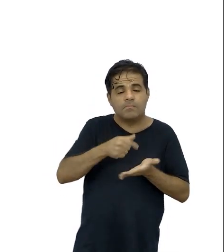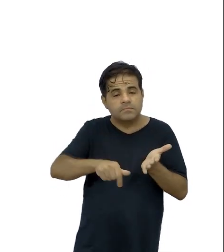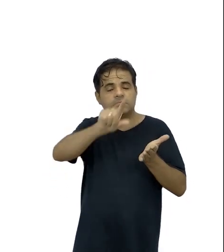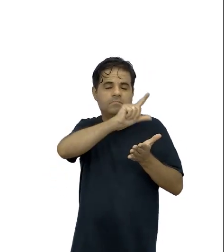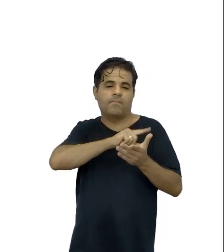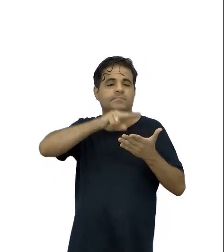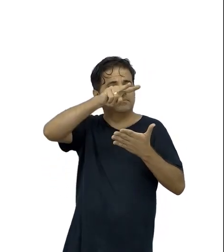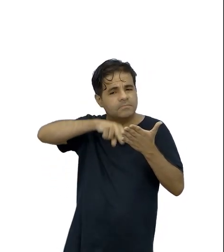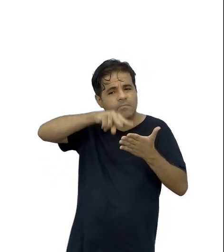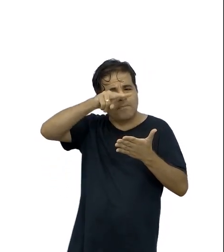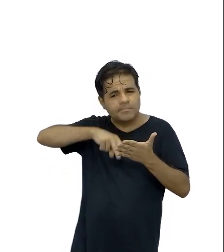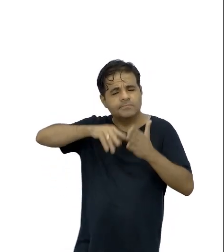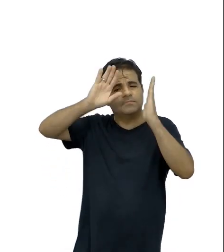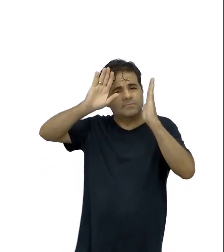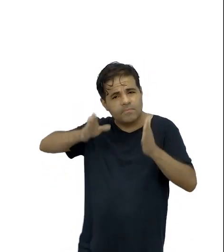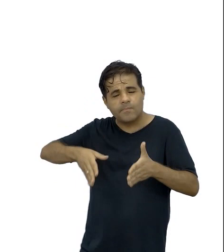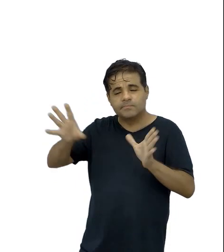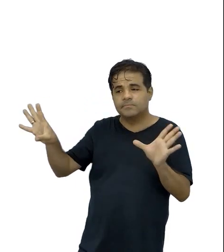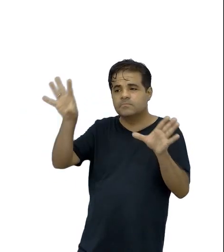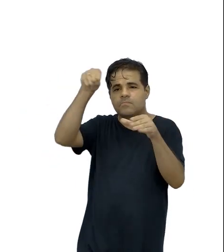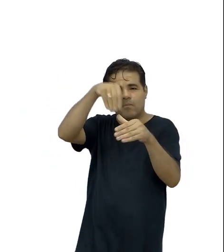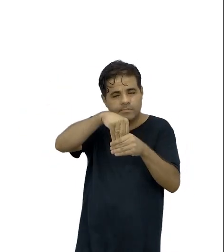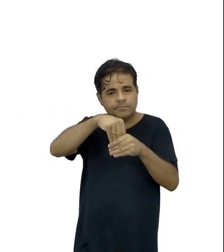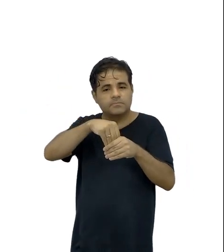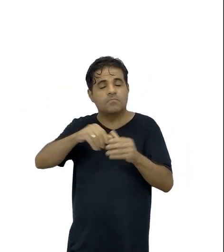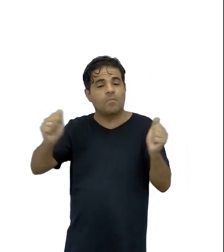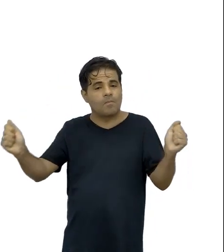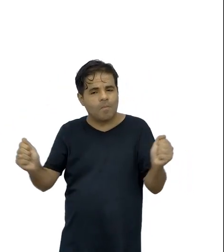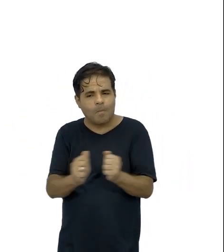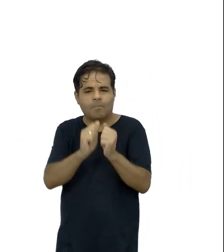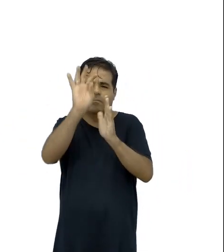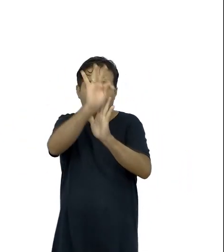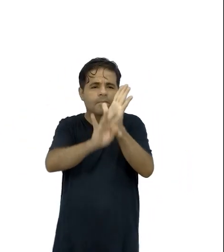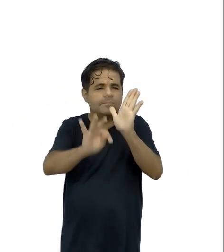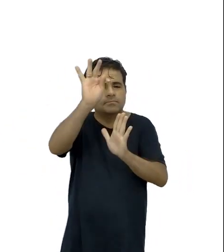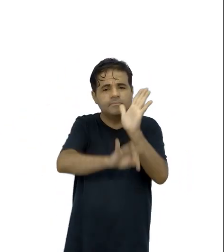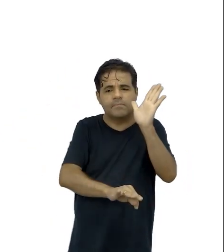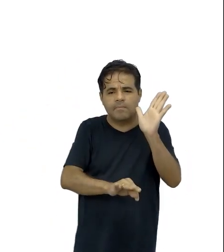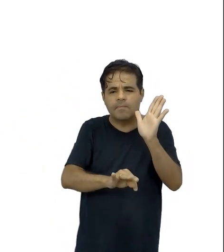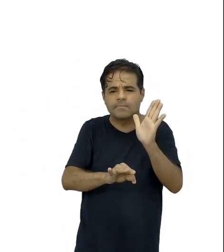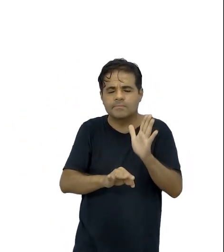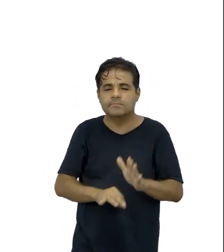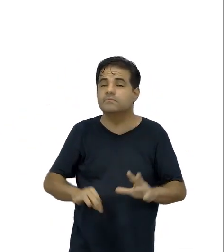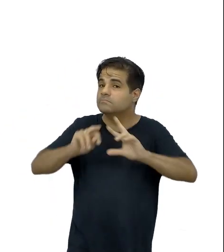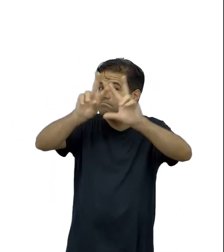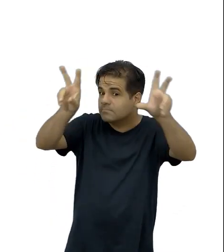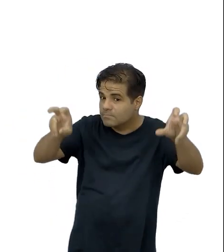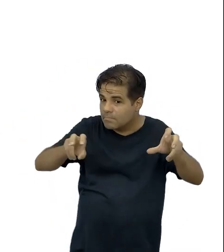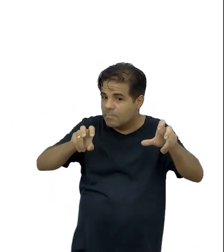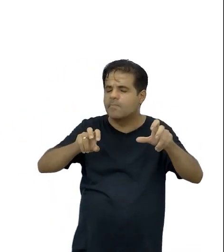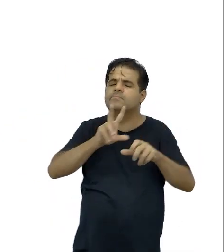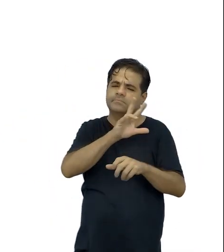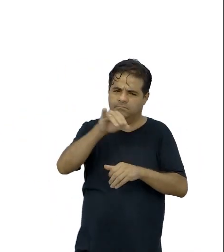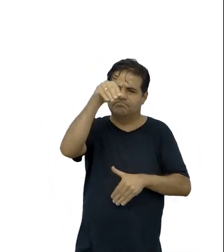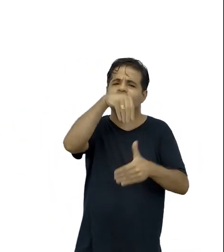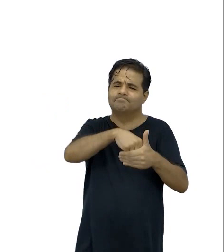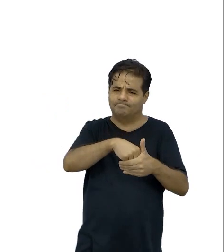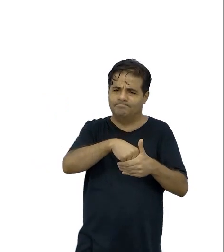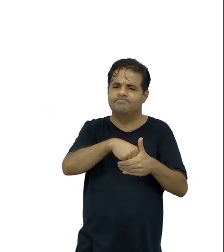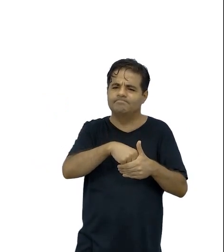antes da leitura, para já inserir isso junto ao texto. A temática, né, que vai estar ali